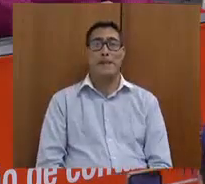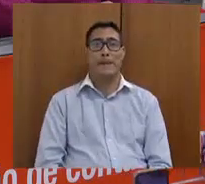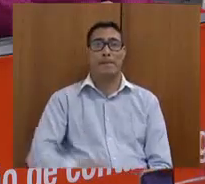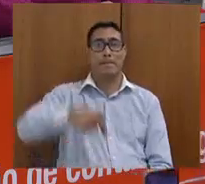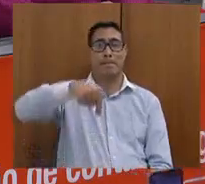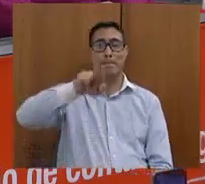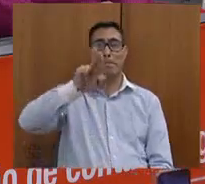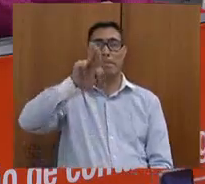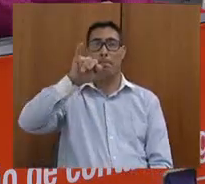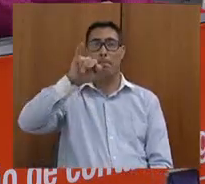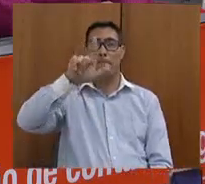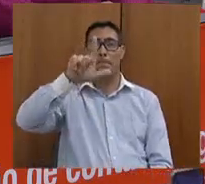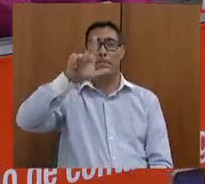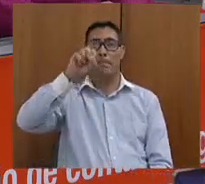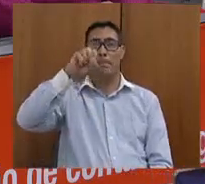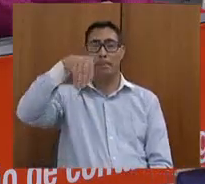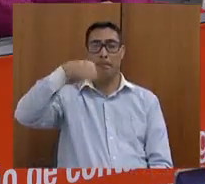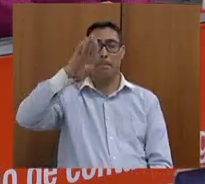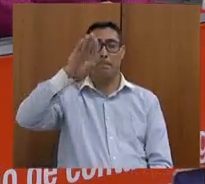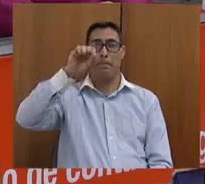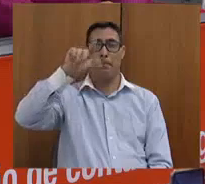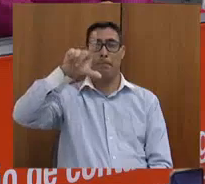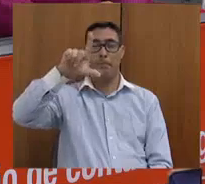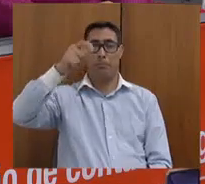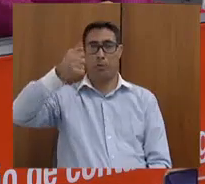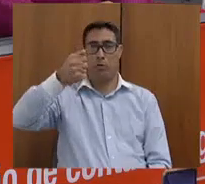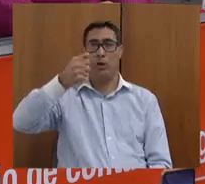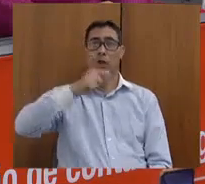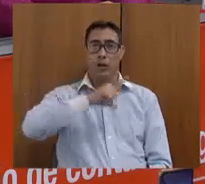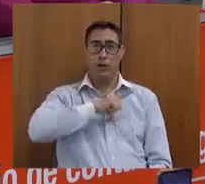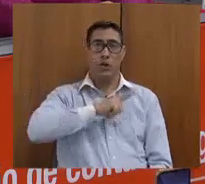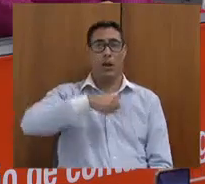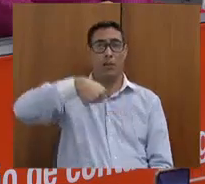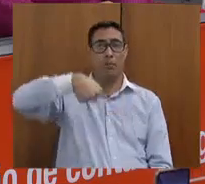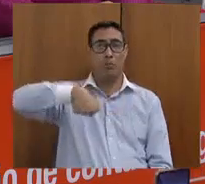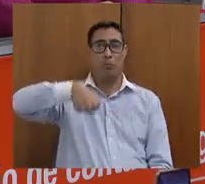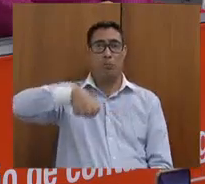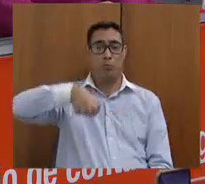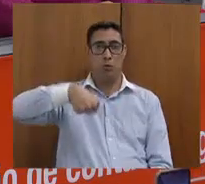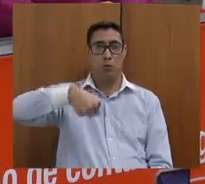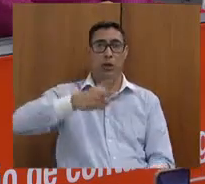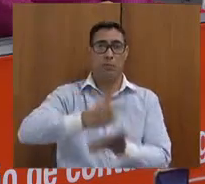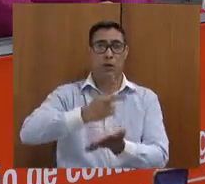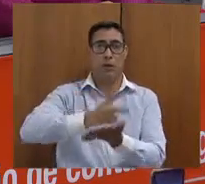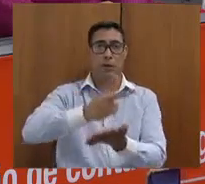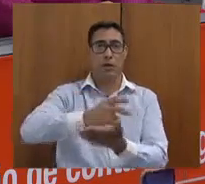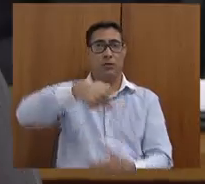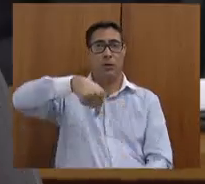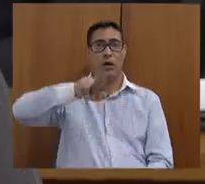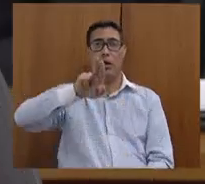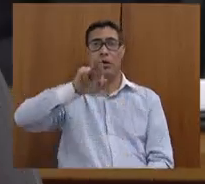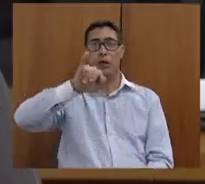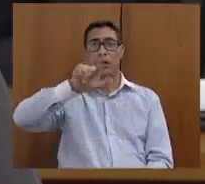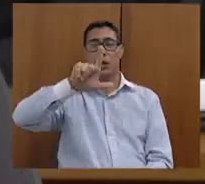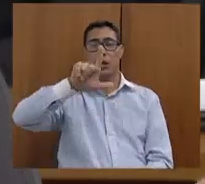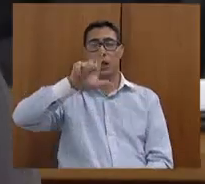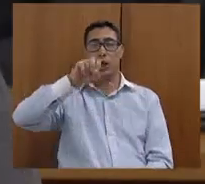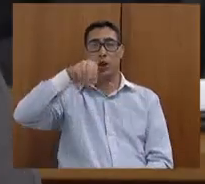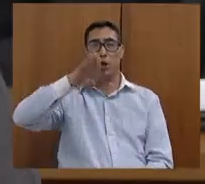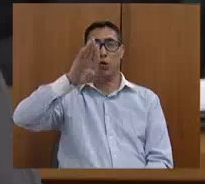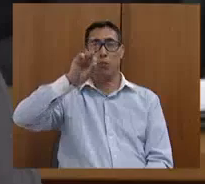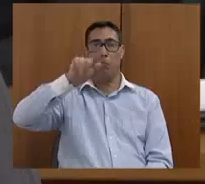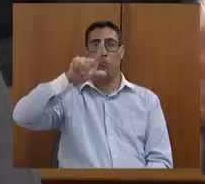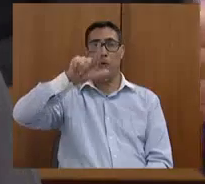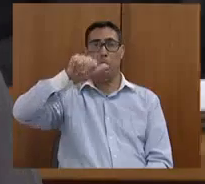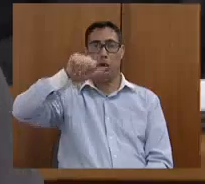é igual o governo federal o governo federal tem bolsa permanência para quilombolas remanecer é isso